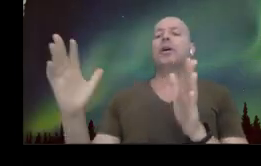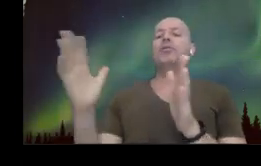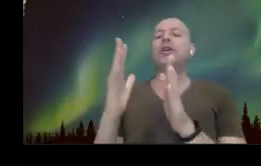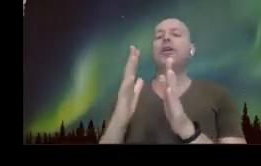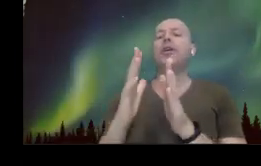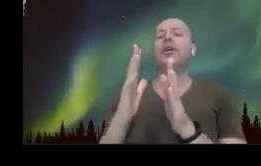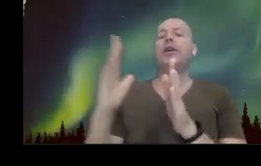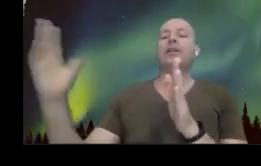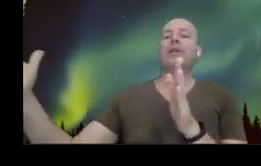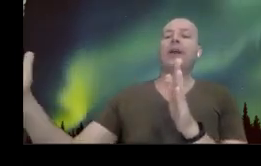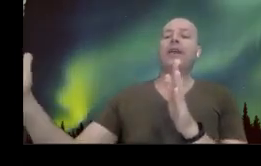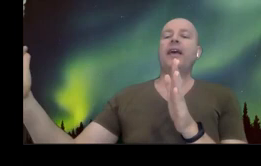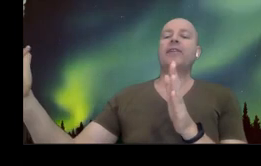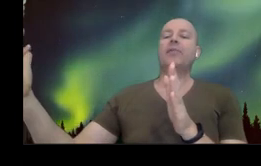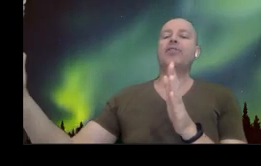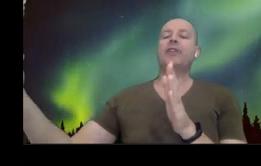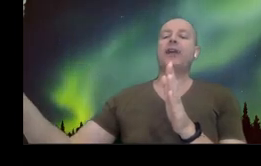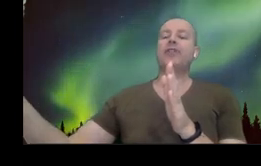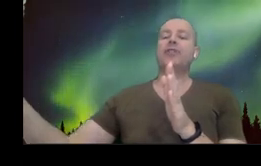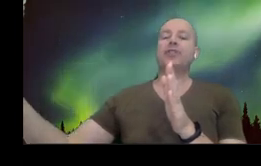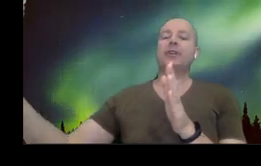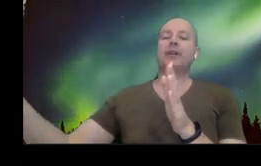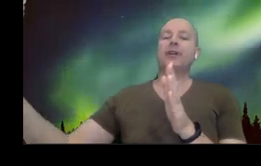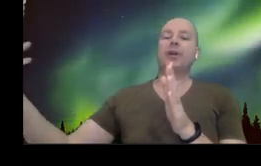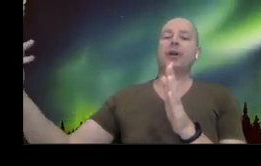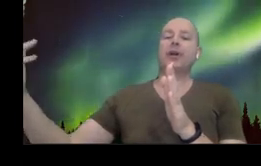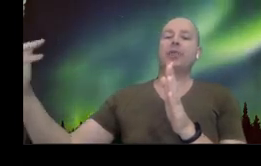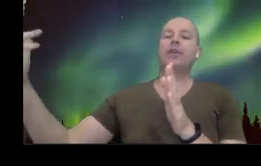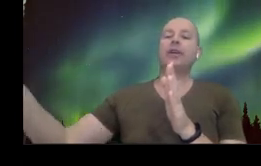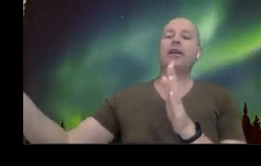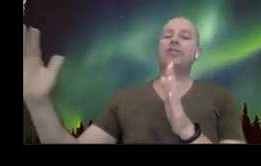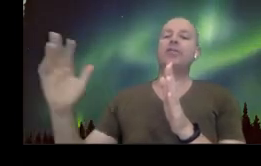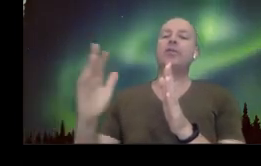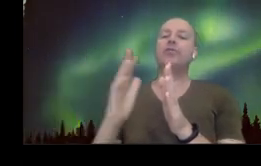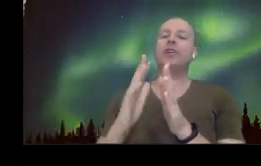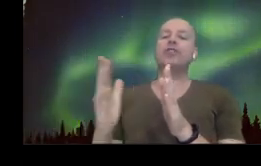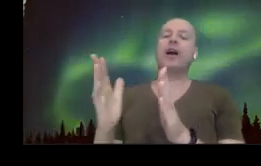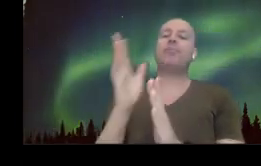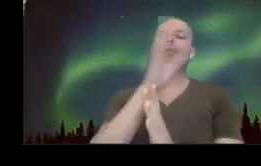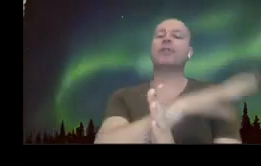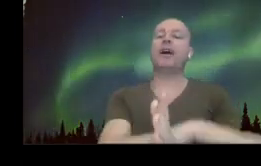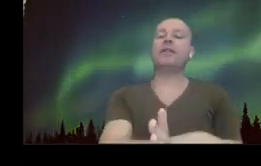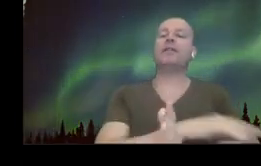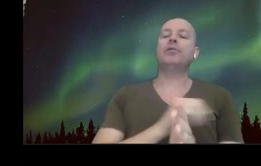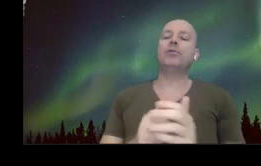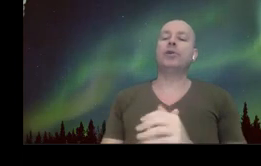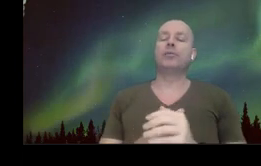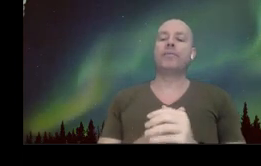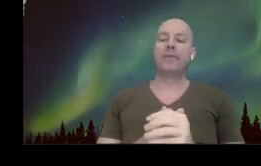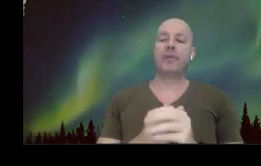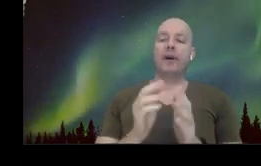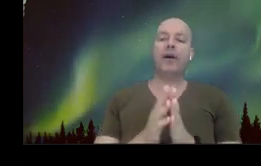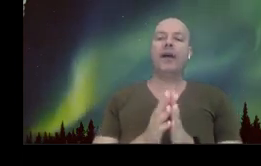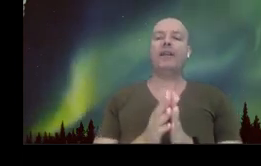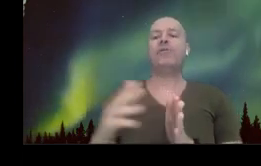protetor para que essa quantidade de nutrientes não seja aportada dentro do